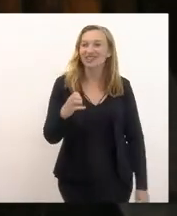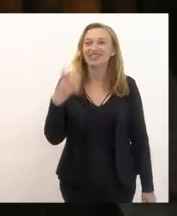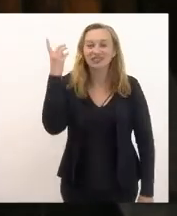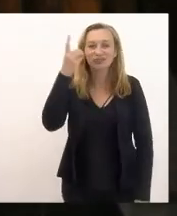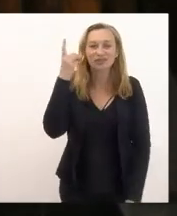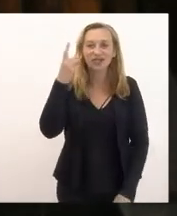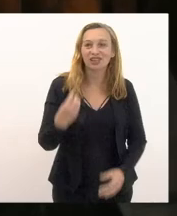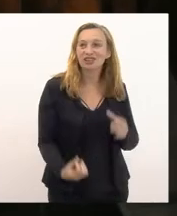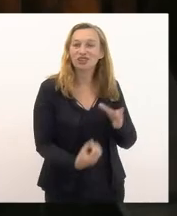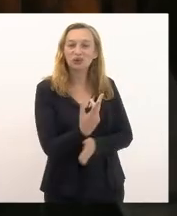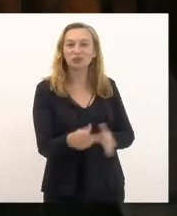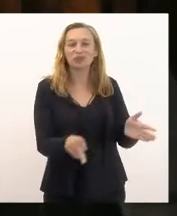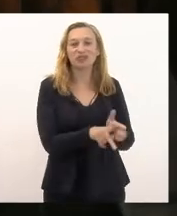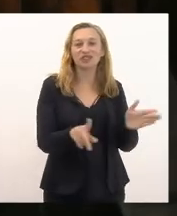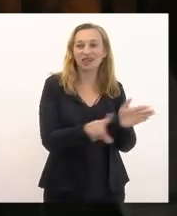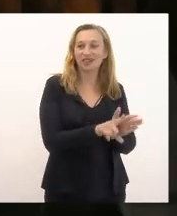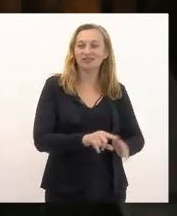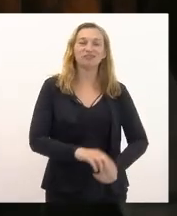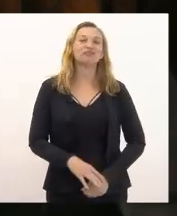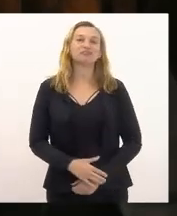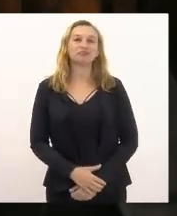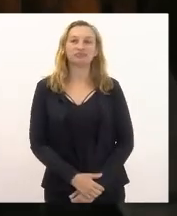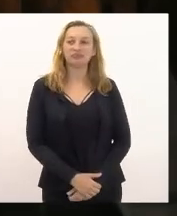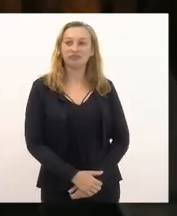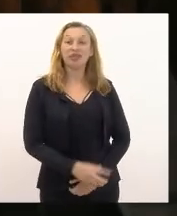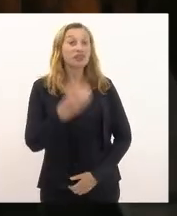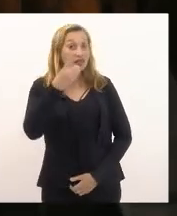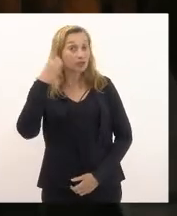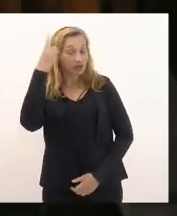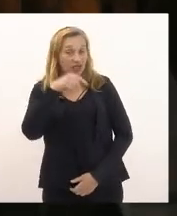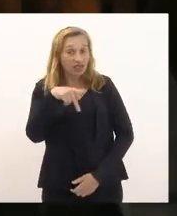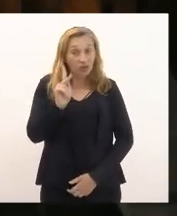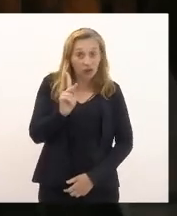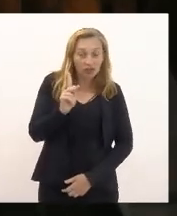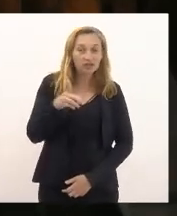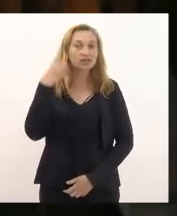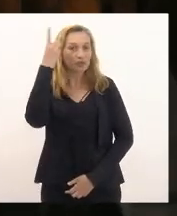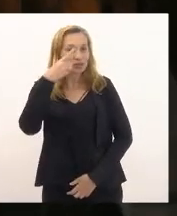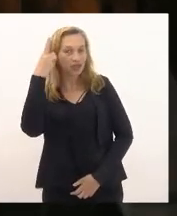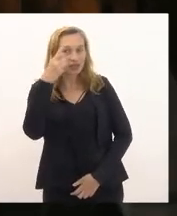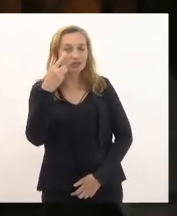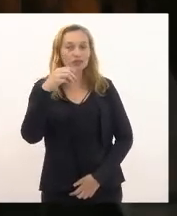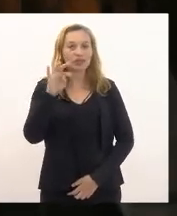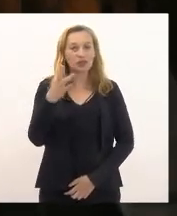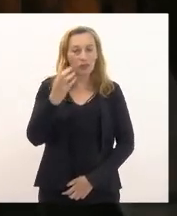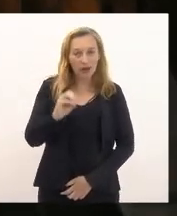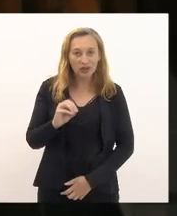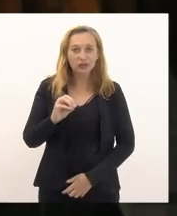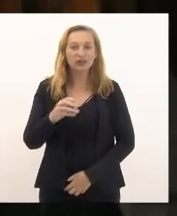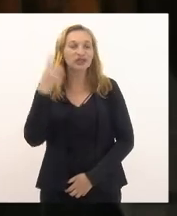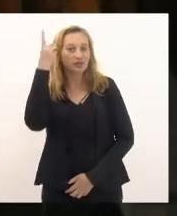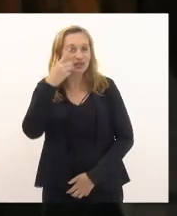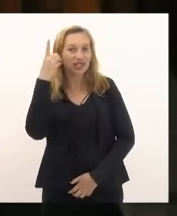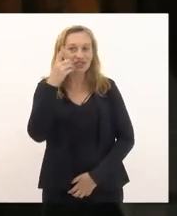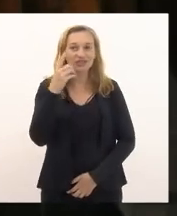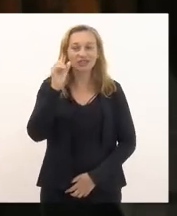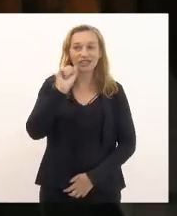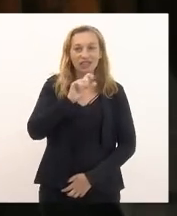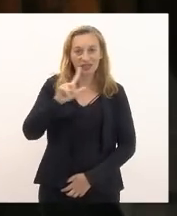autor do projeto de lei, deputado Quinoploque, deputado Márcio Galberto, deputado Daniel